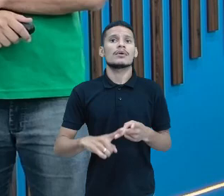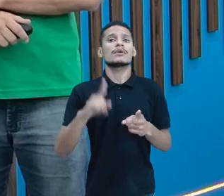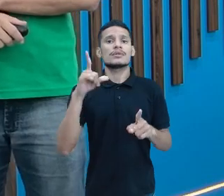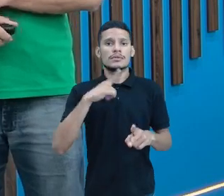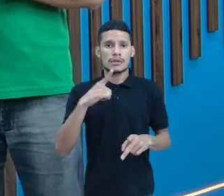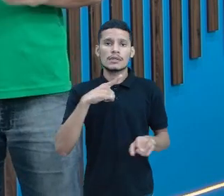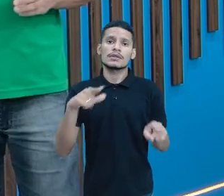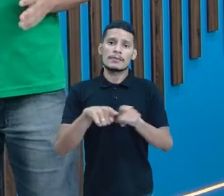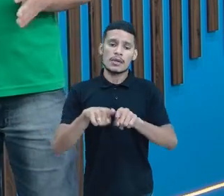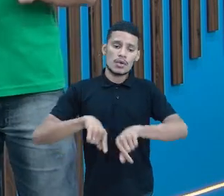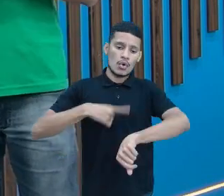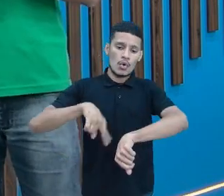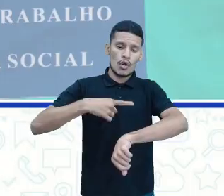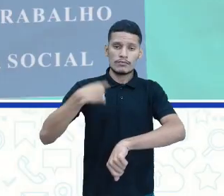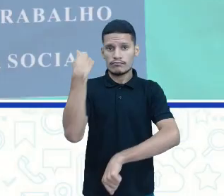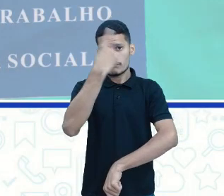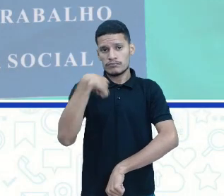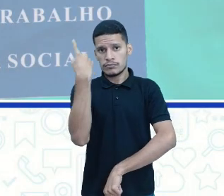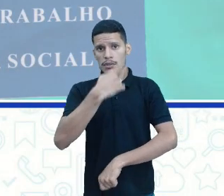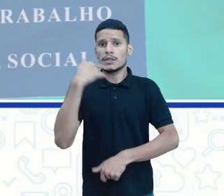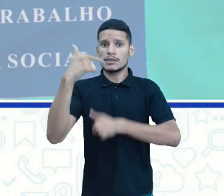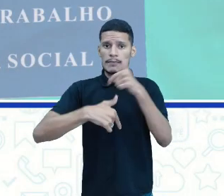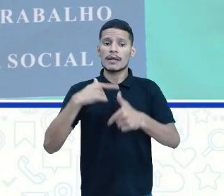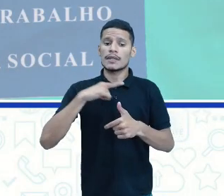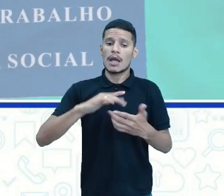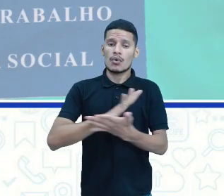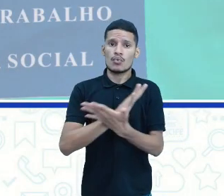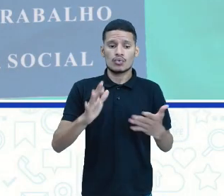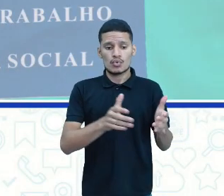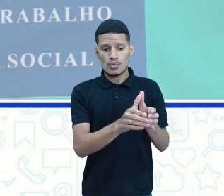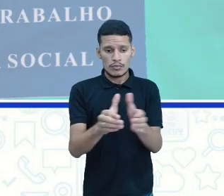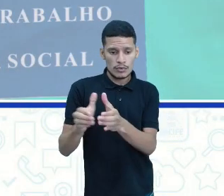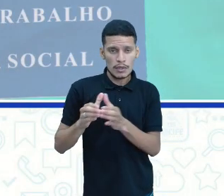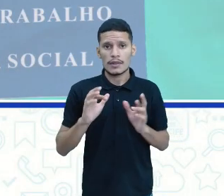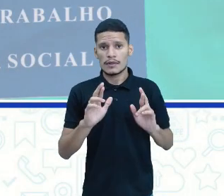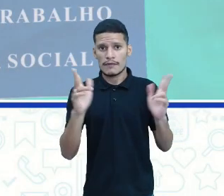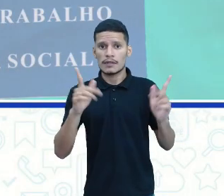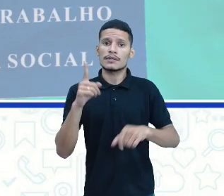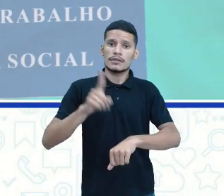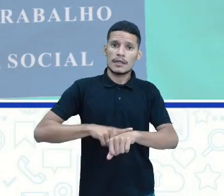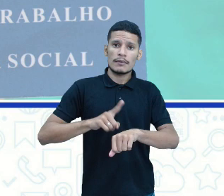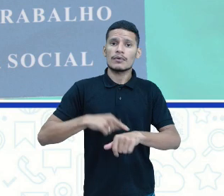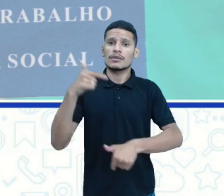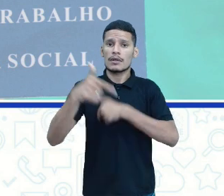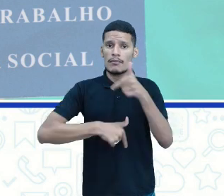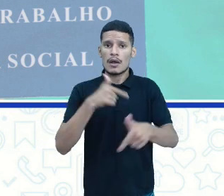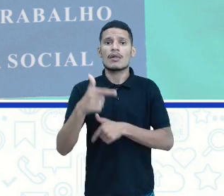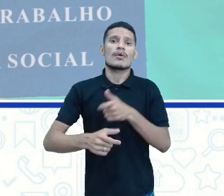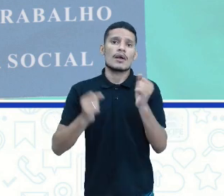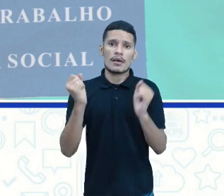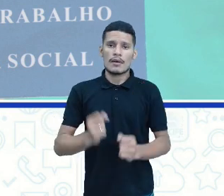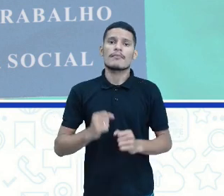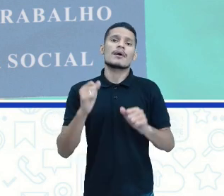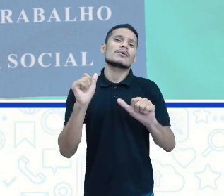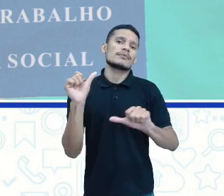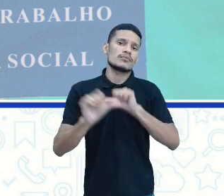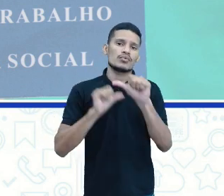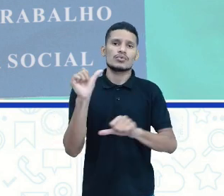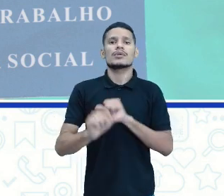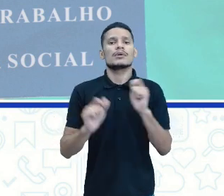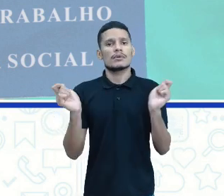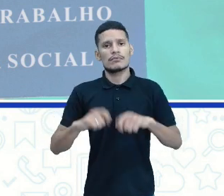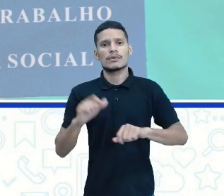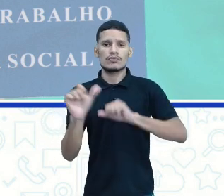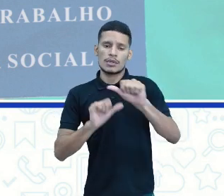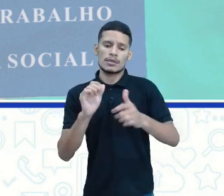horária de trabalho, então, existem categorias diferentes, né, e o tempo de trabalho ele pode mudar, né, de acordo com